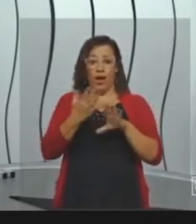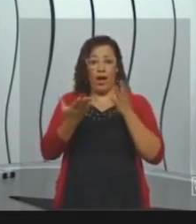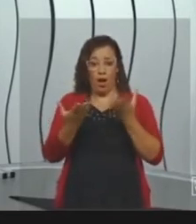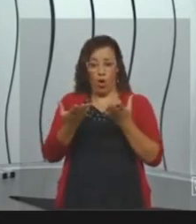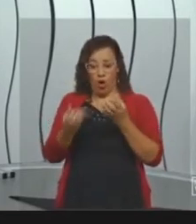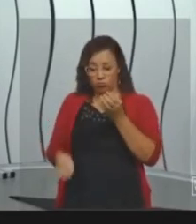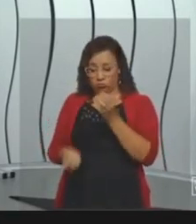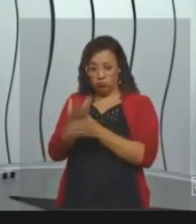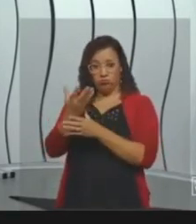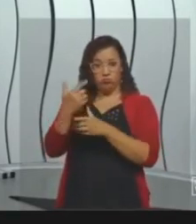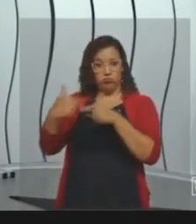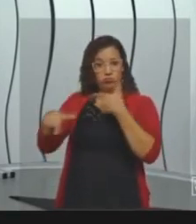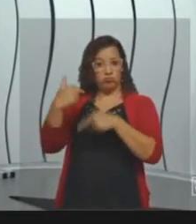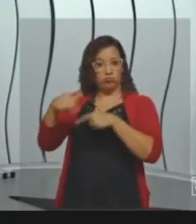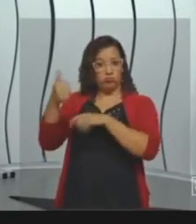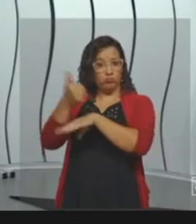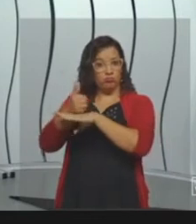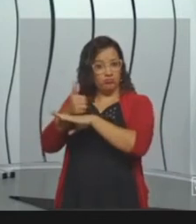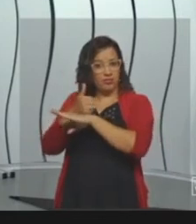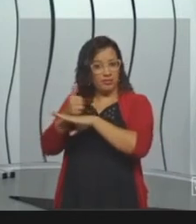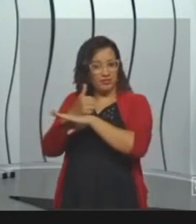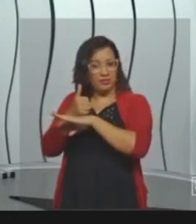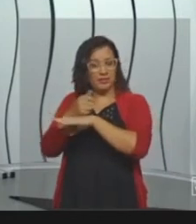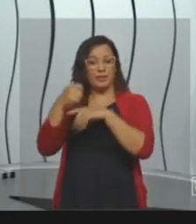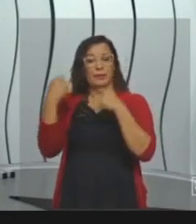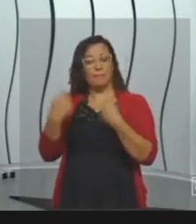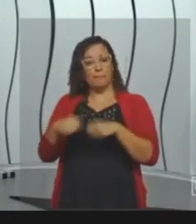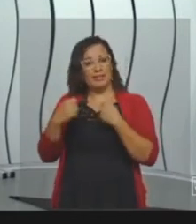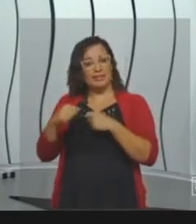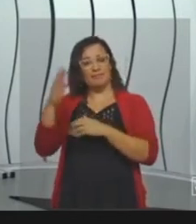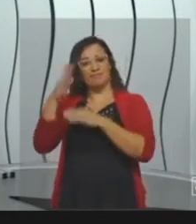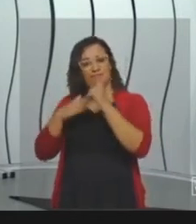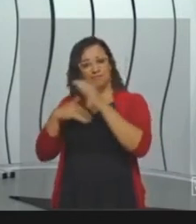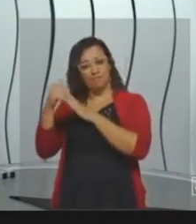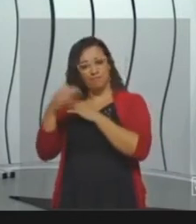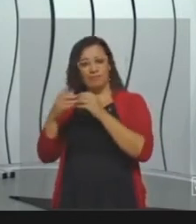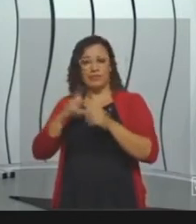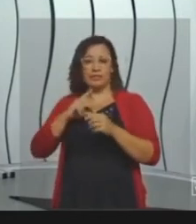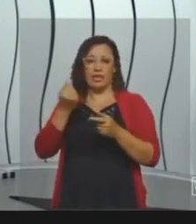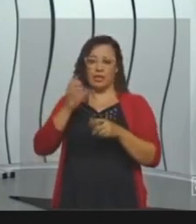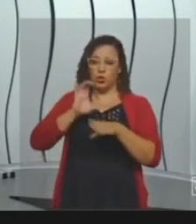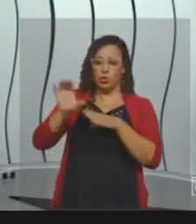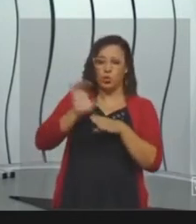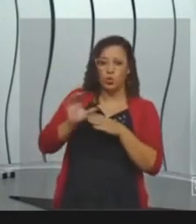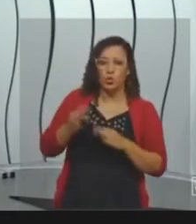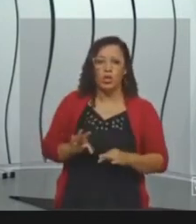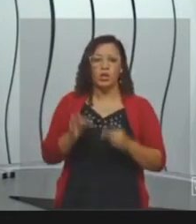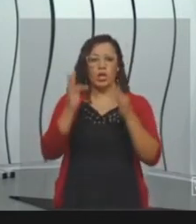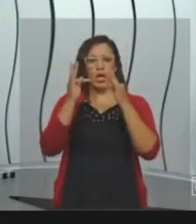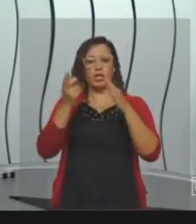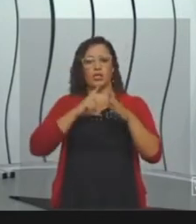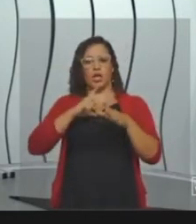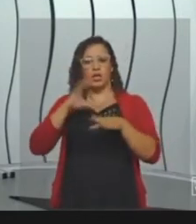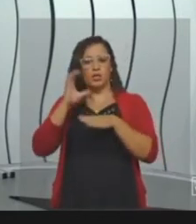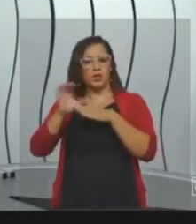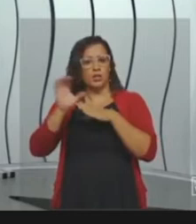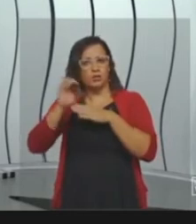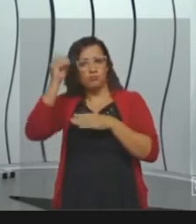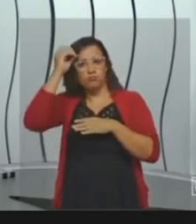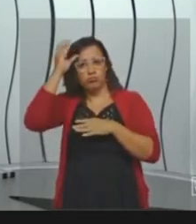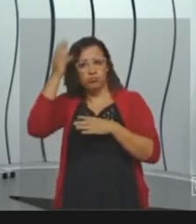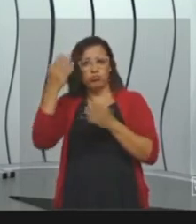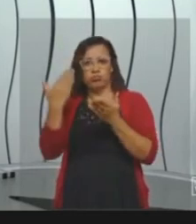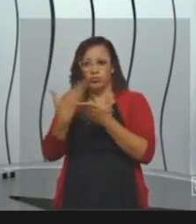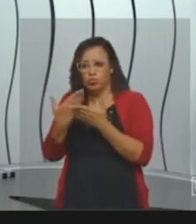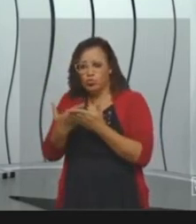surgem exigem também especialização. A pessoa tem um curso técnico, a pessoa tem um conhecimento maior. E